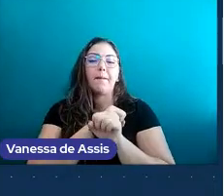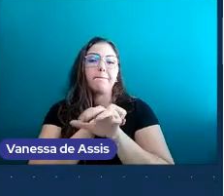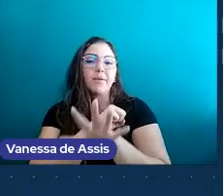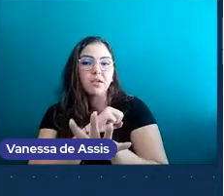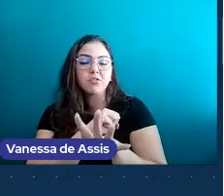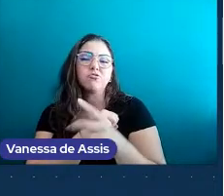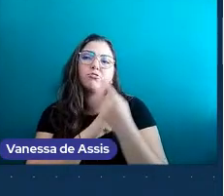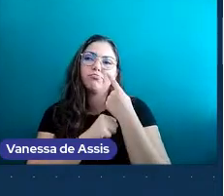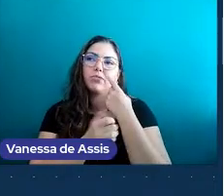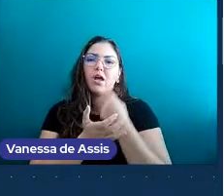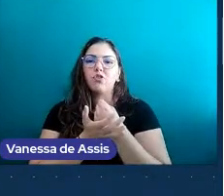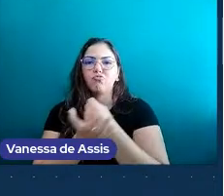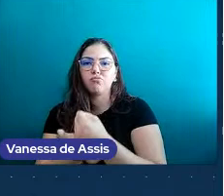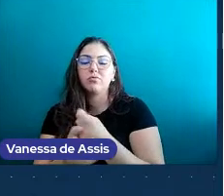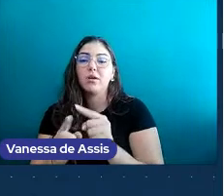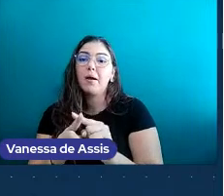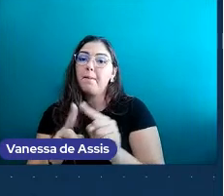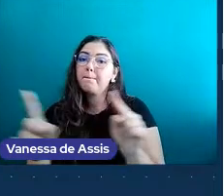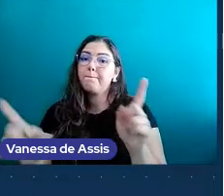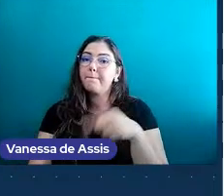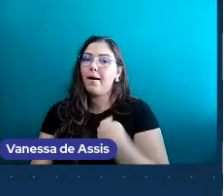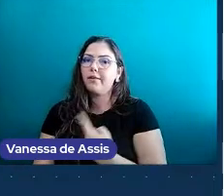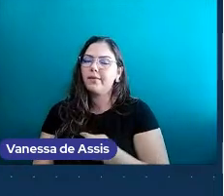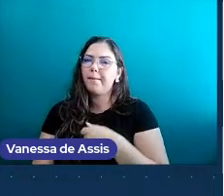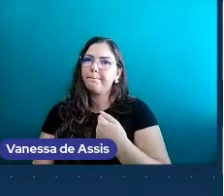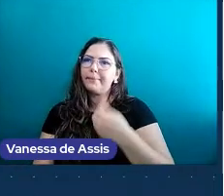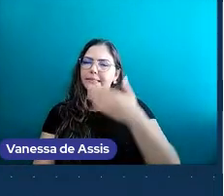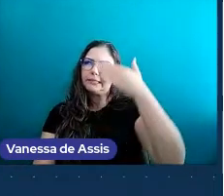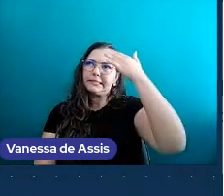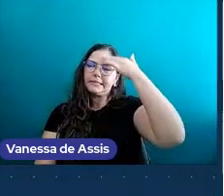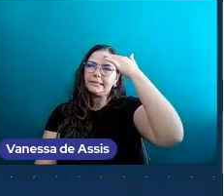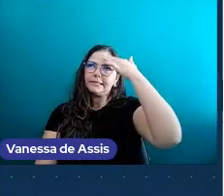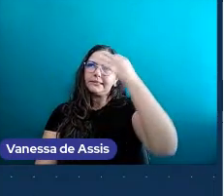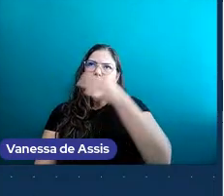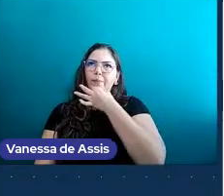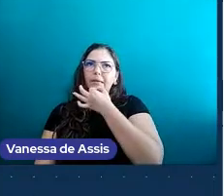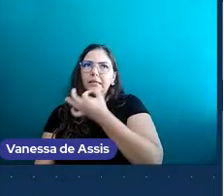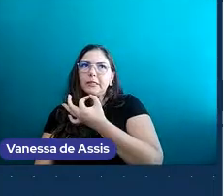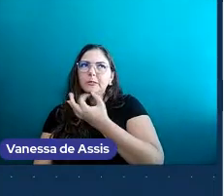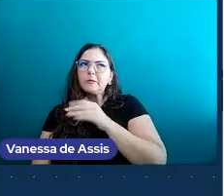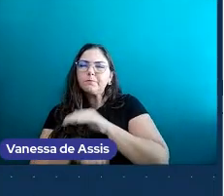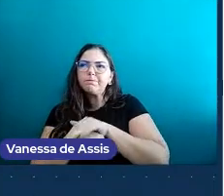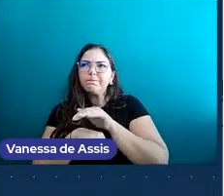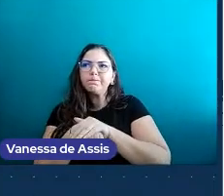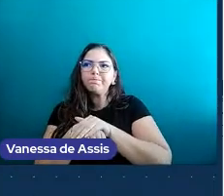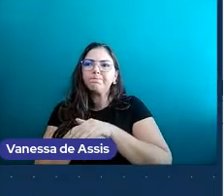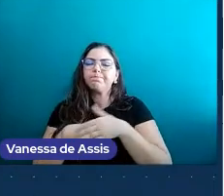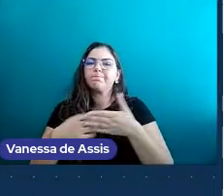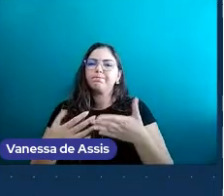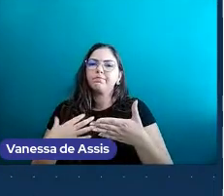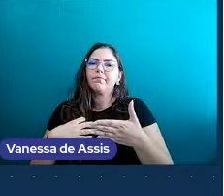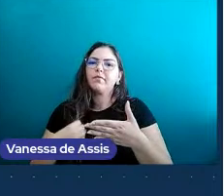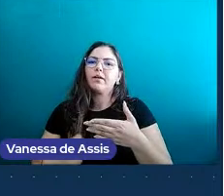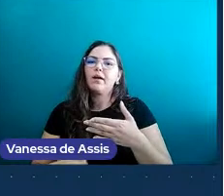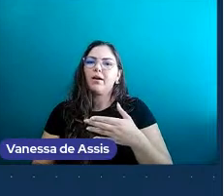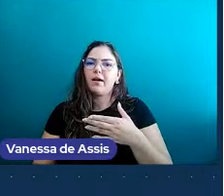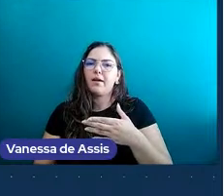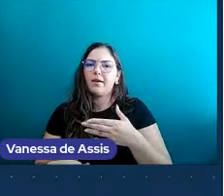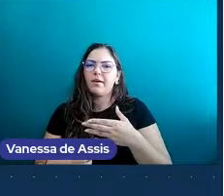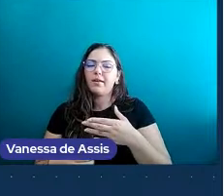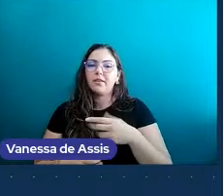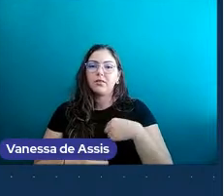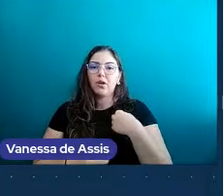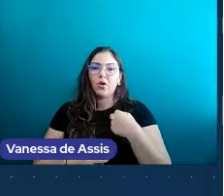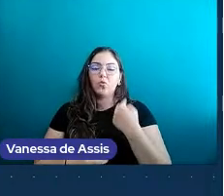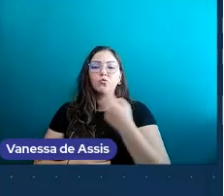cabe uma autocrítica a nós pesquisadores o quanto a gente não fala só para quem já é versado em pesquisa. O quanto os